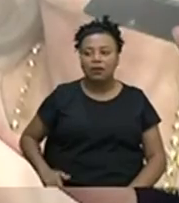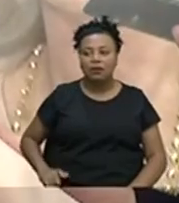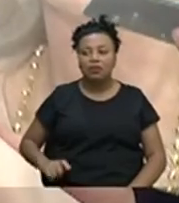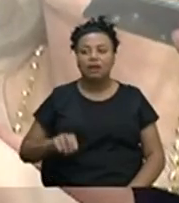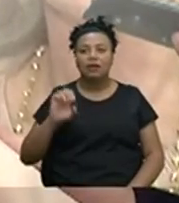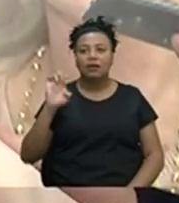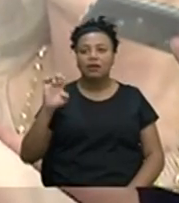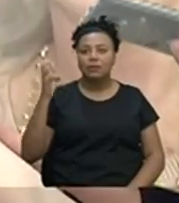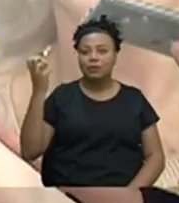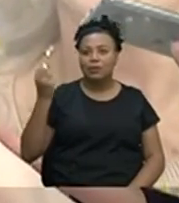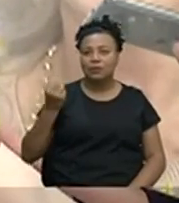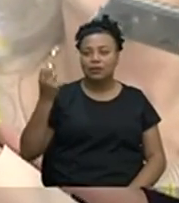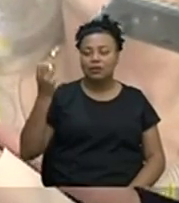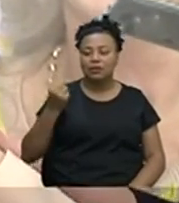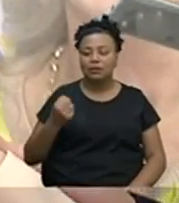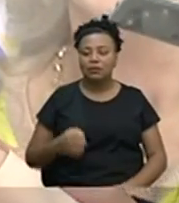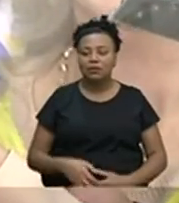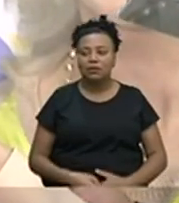Eduardo Leite.